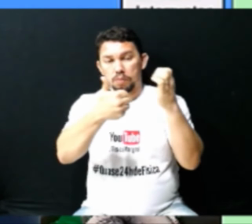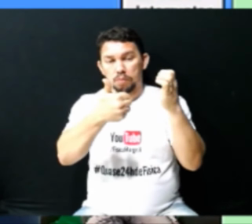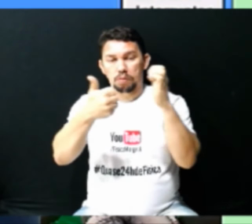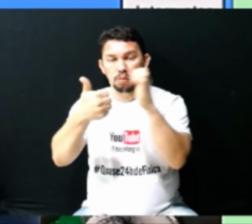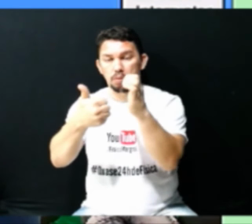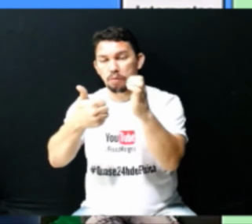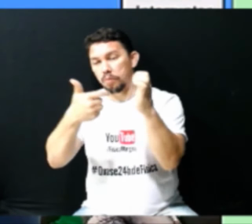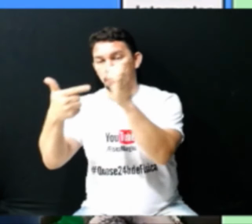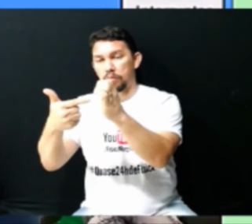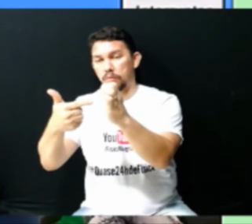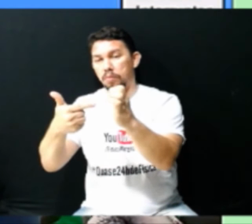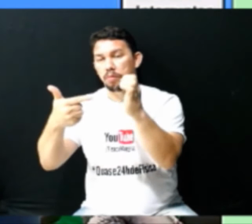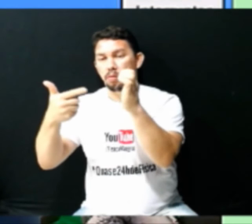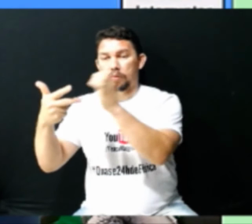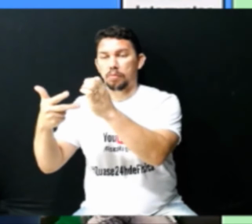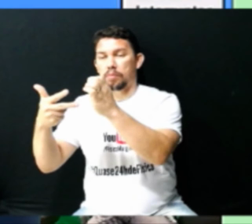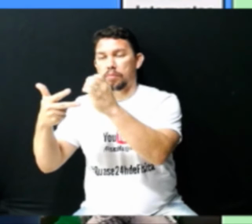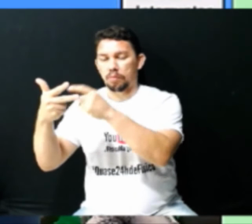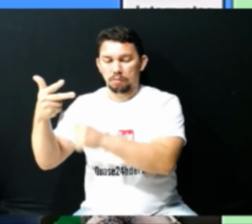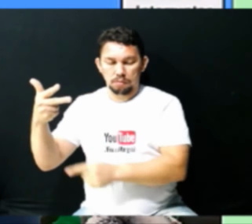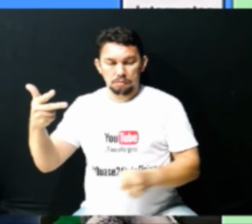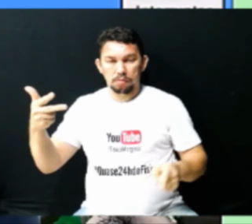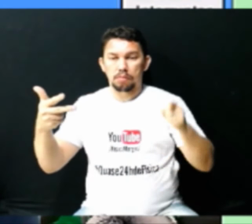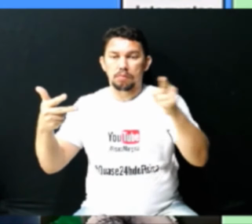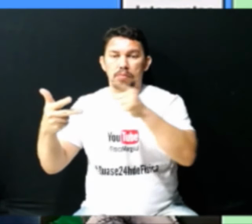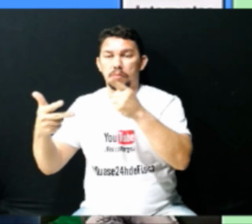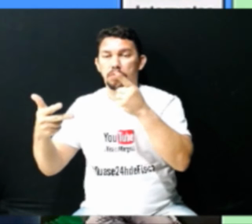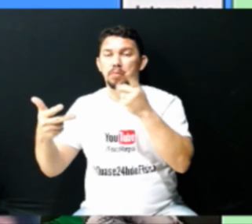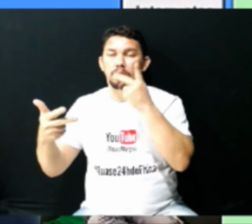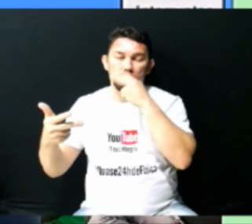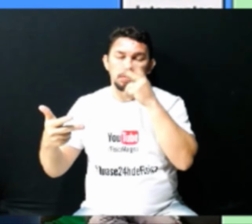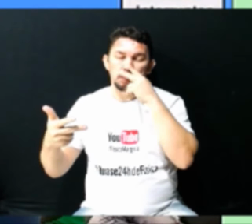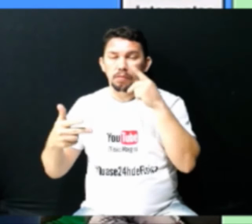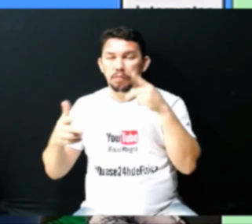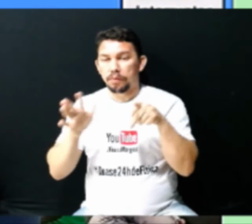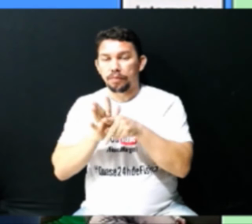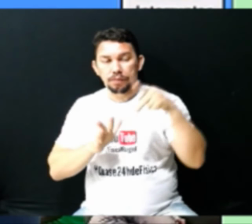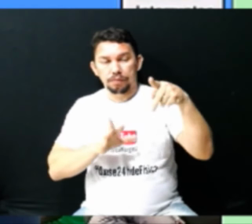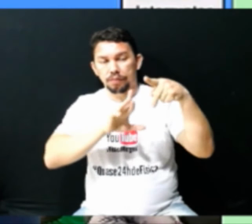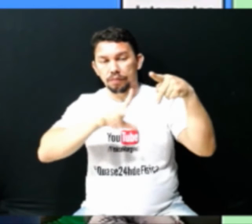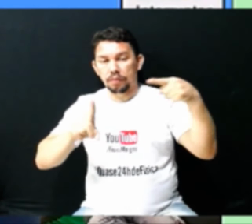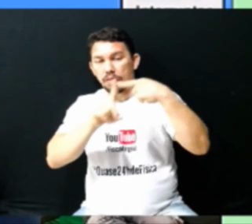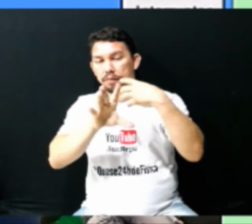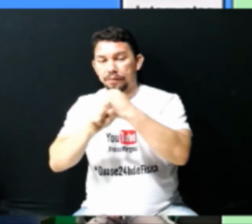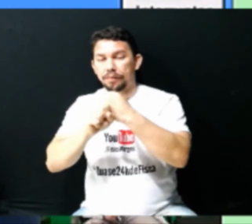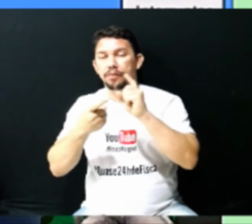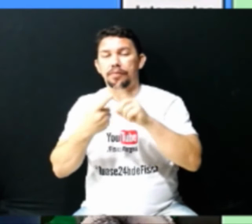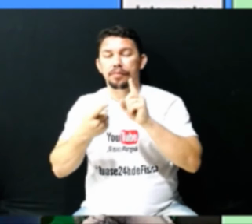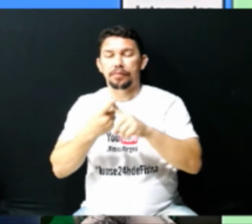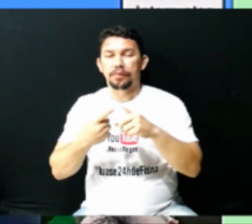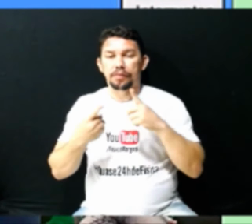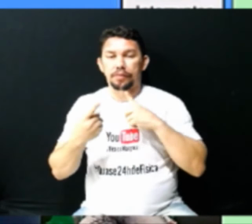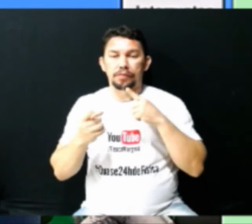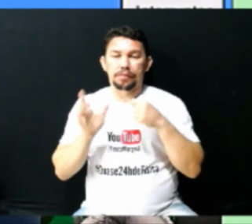o terceiro, a corrente é a mesma. Mas a diferença de potencial vai ser sempre a soma. Como neste caso,